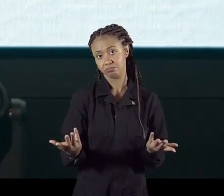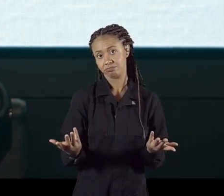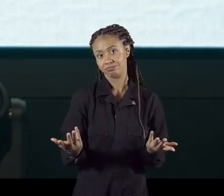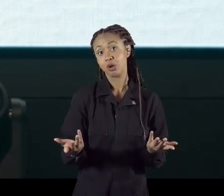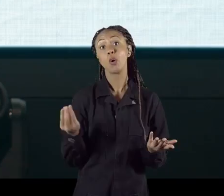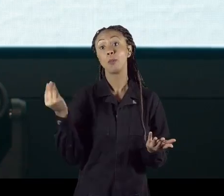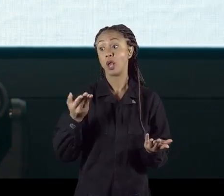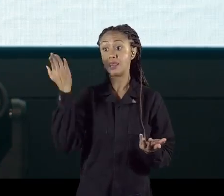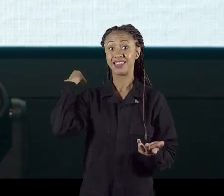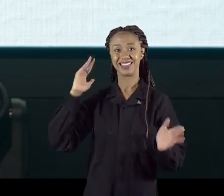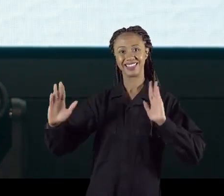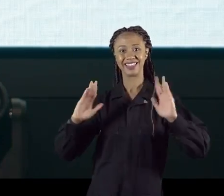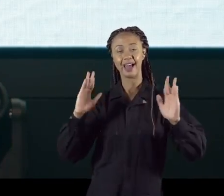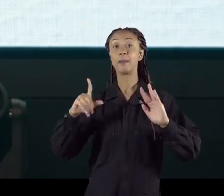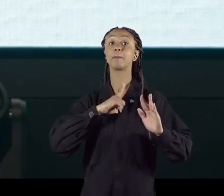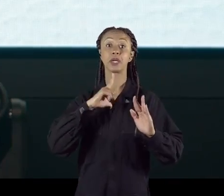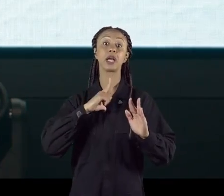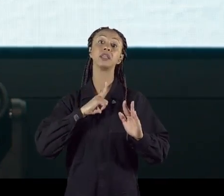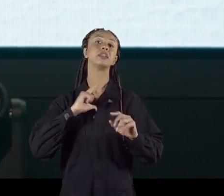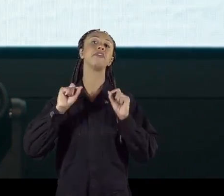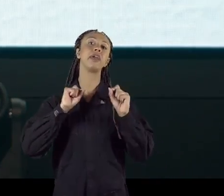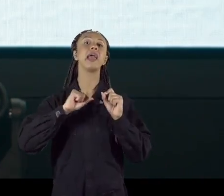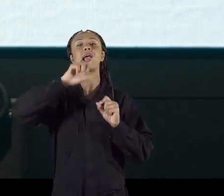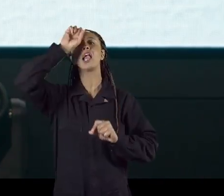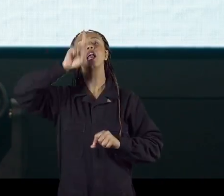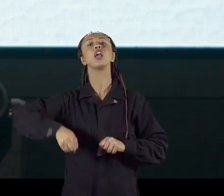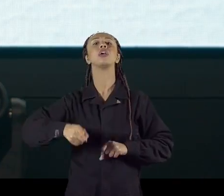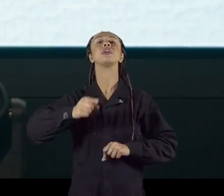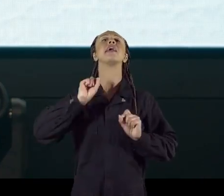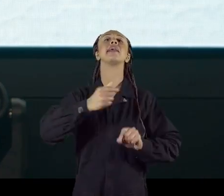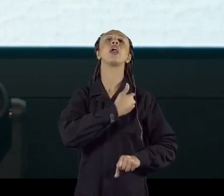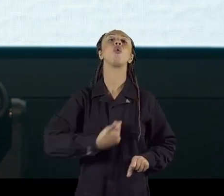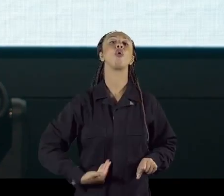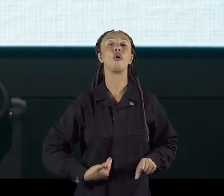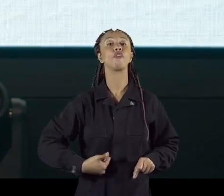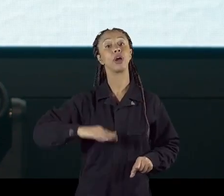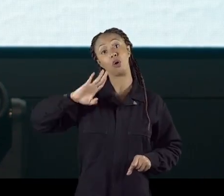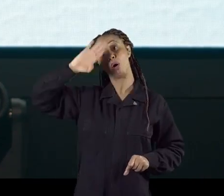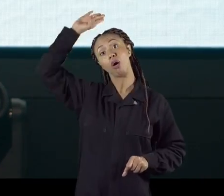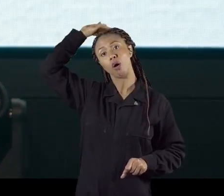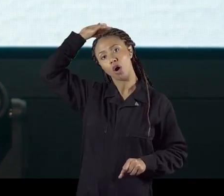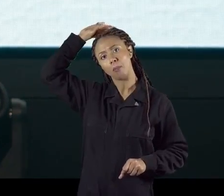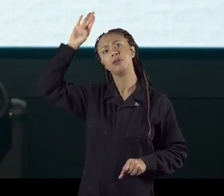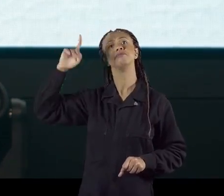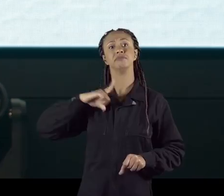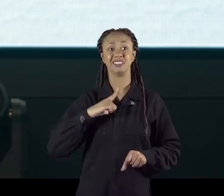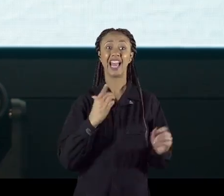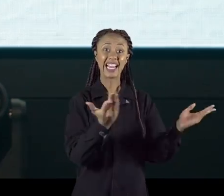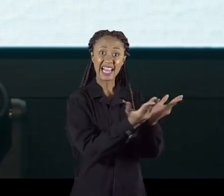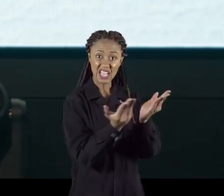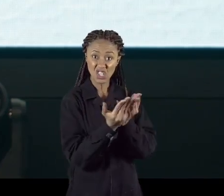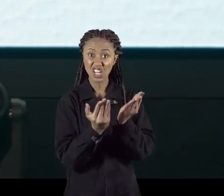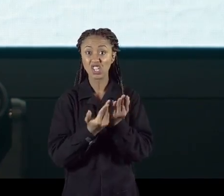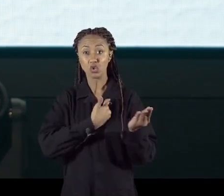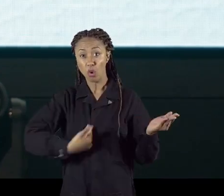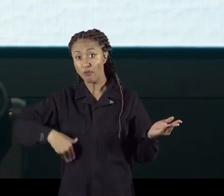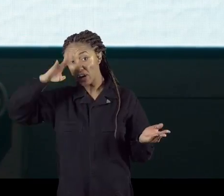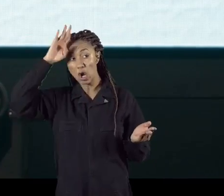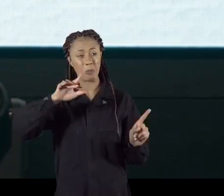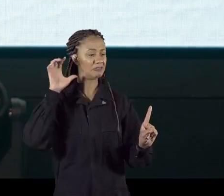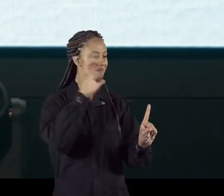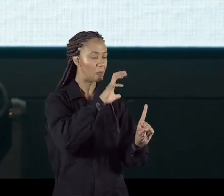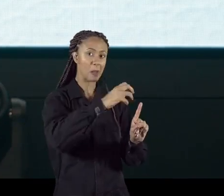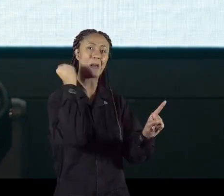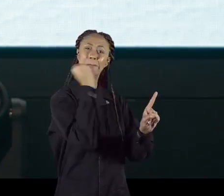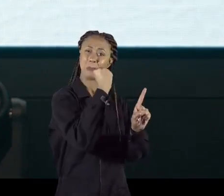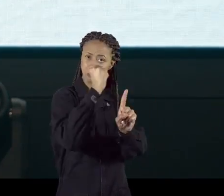meio do império romano império romano foi cruel com o cristianismo perseguir uma tu fez de tudo estou